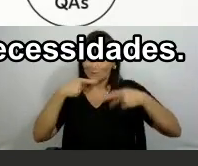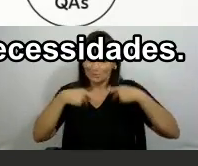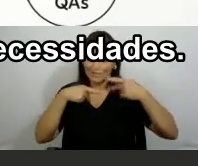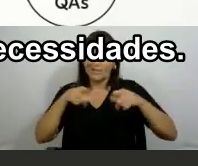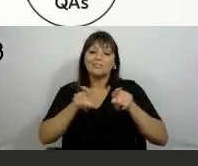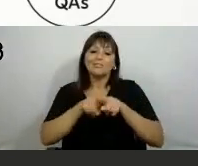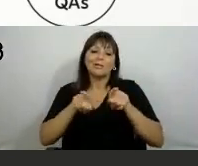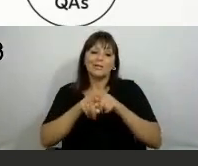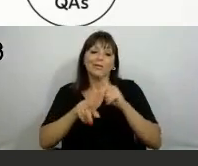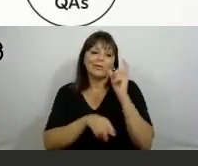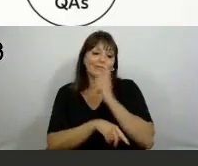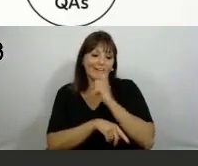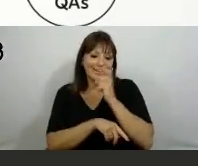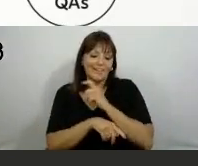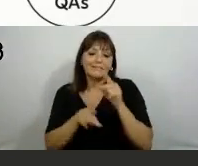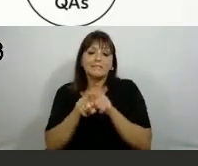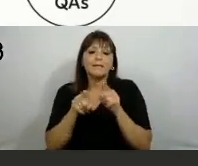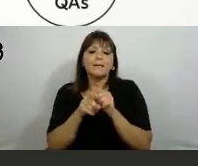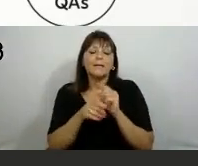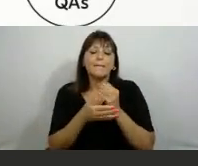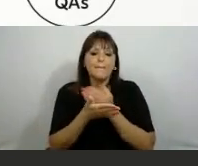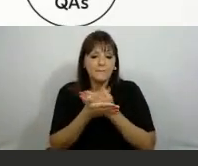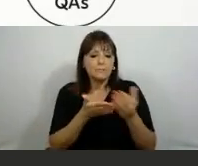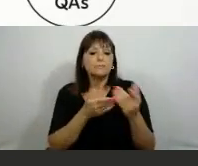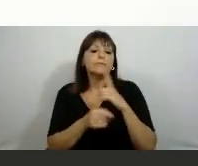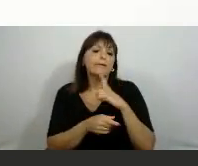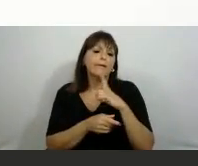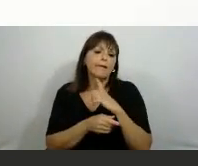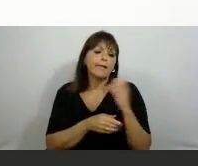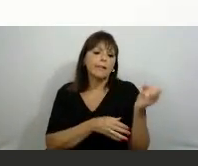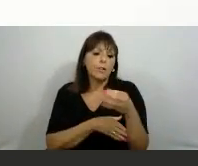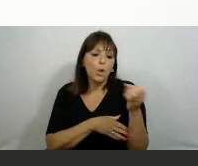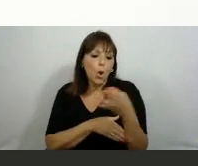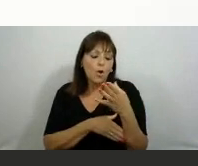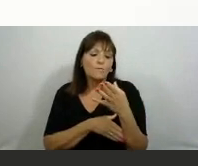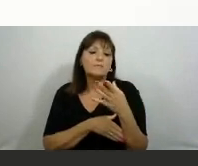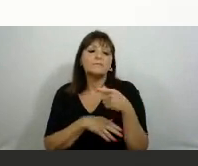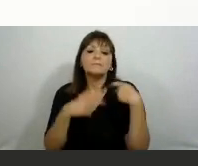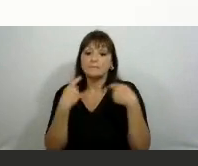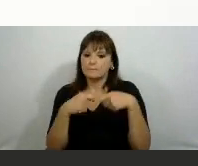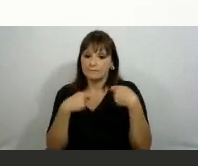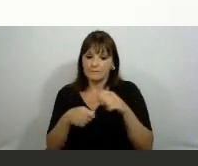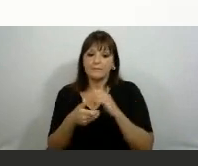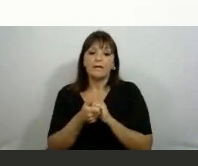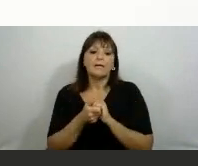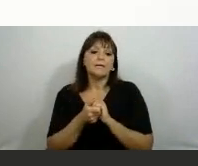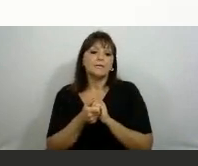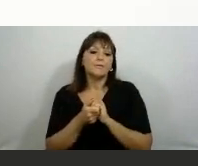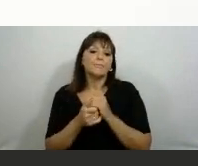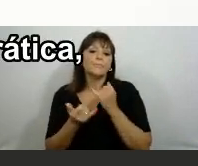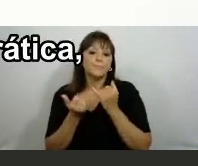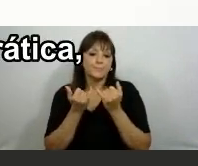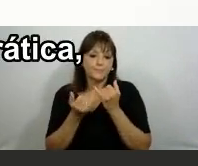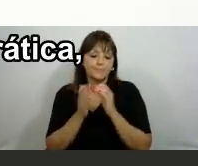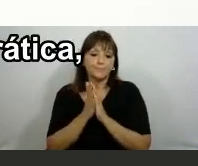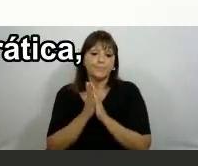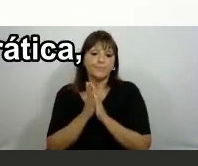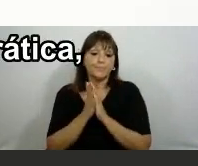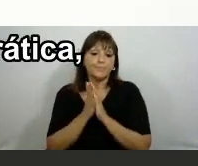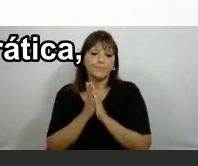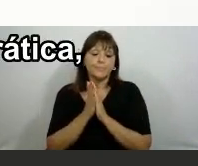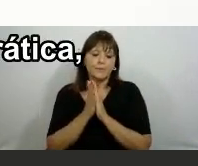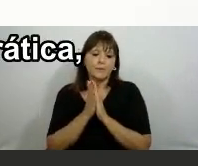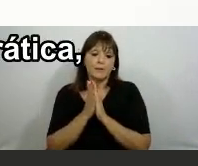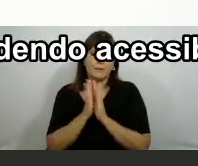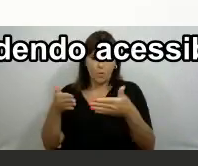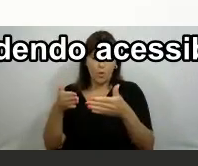tem novas necessidades. Que novas necessidades são essas? No caso dos designs, eu estou aprendendo